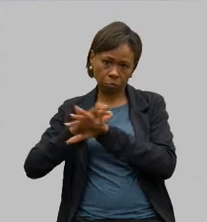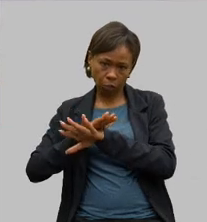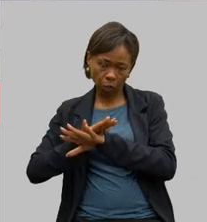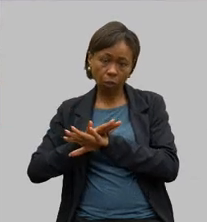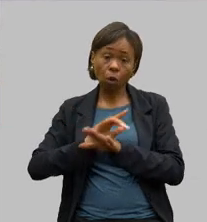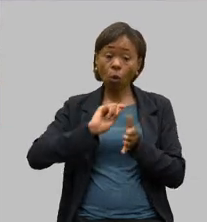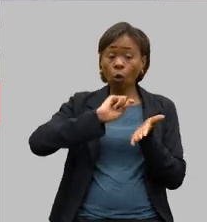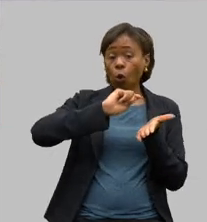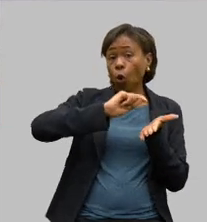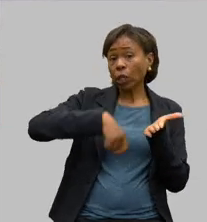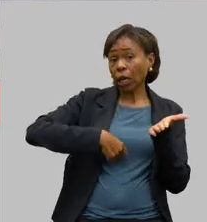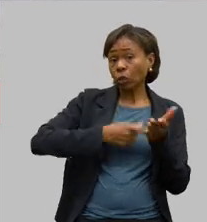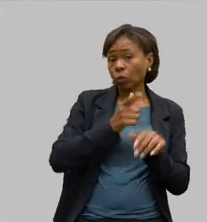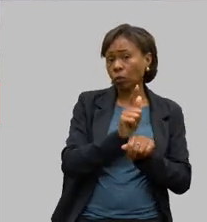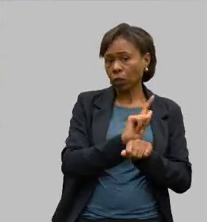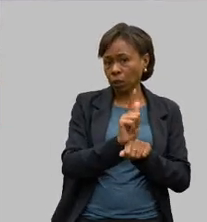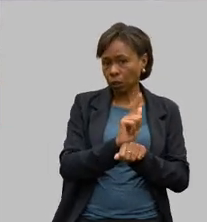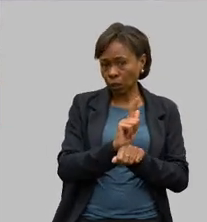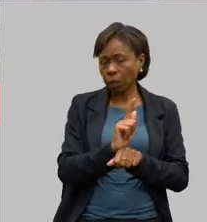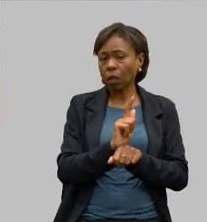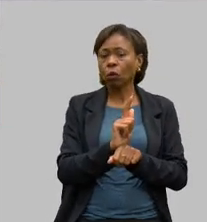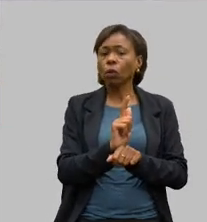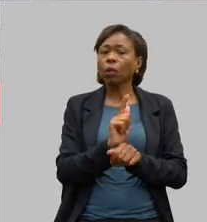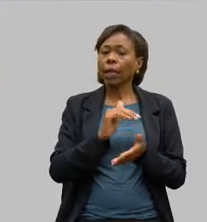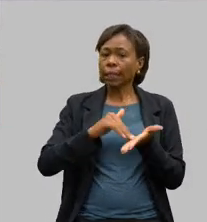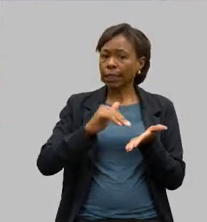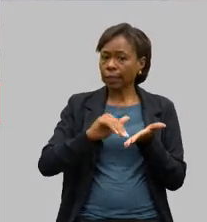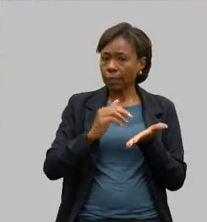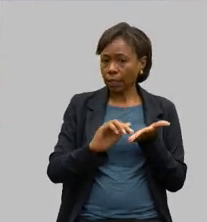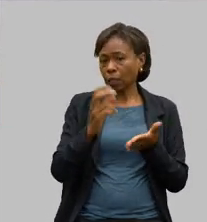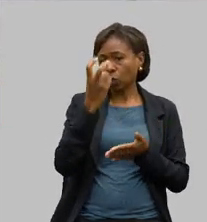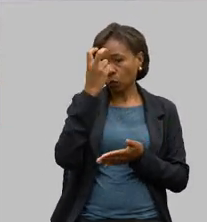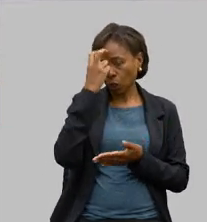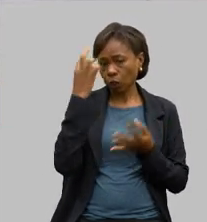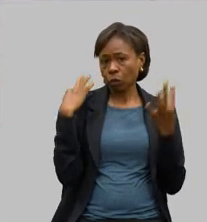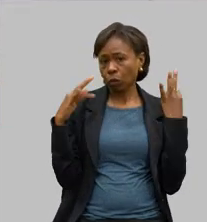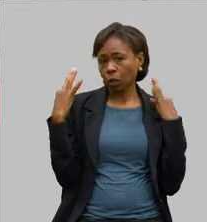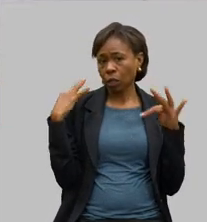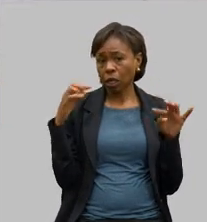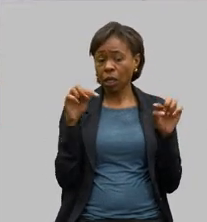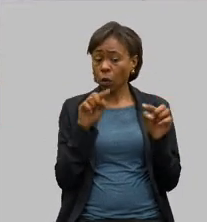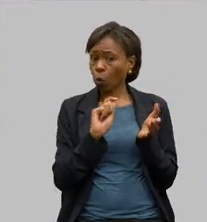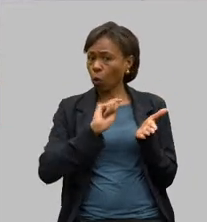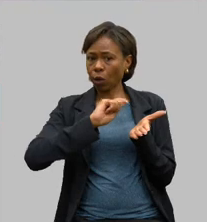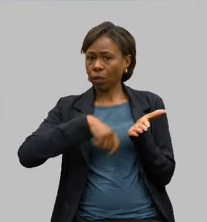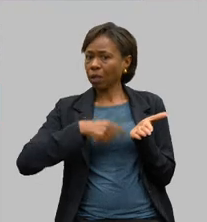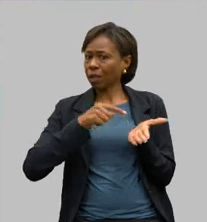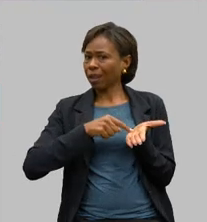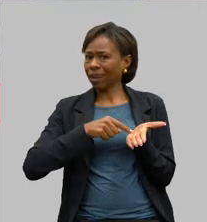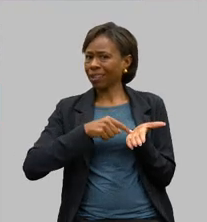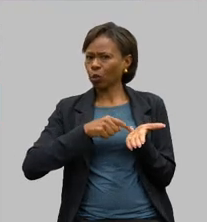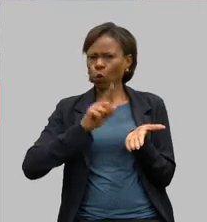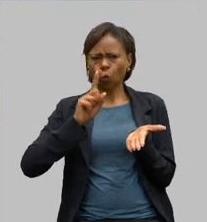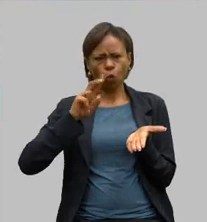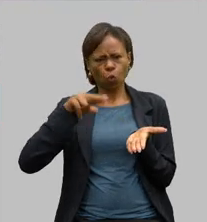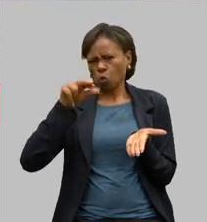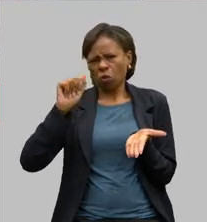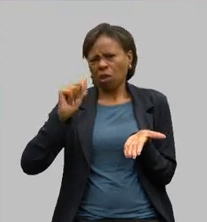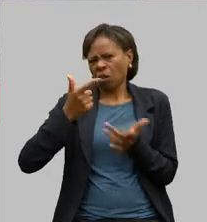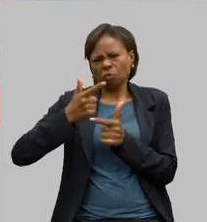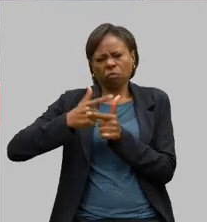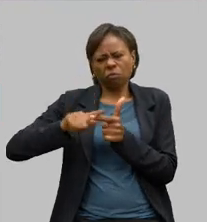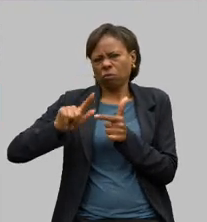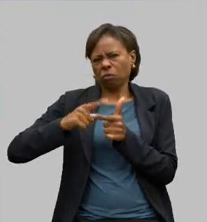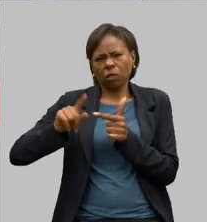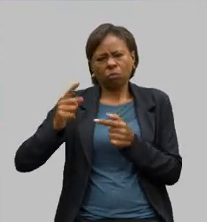eh da Secretaria de Estado de cultura e turismo com a filarmônica nunca foi objeto eh de discussão tanto que nesse